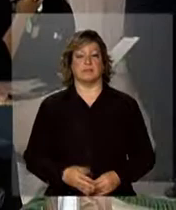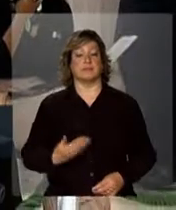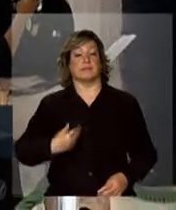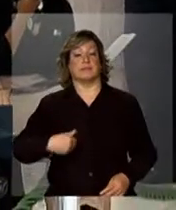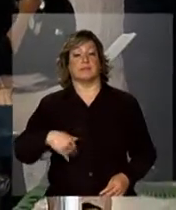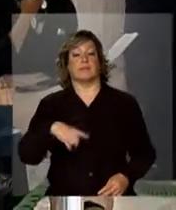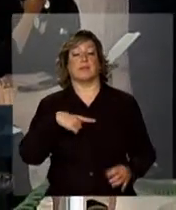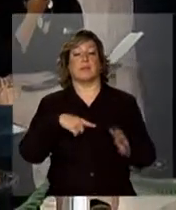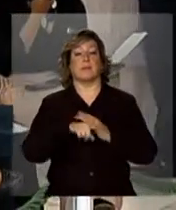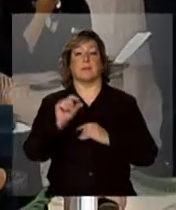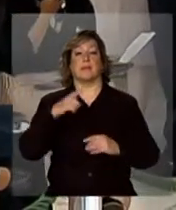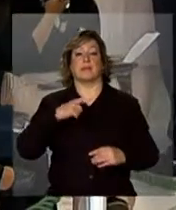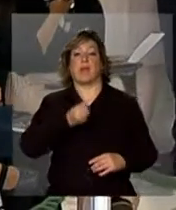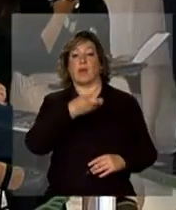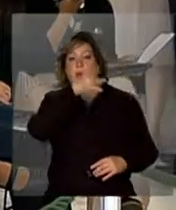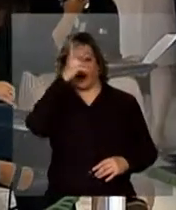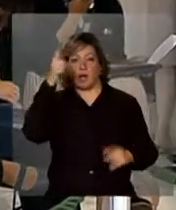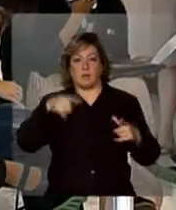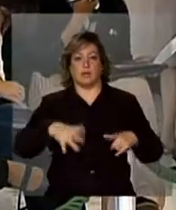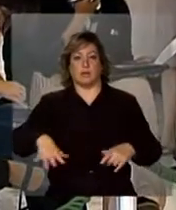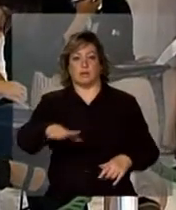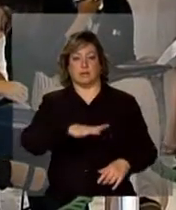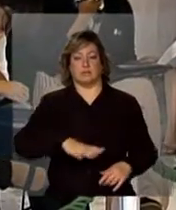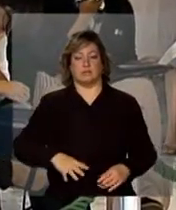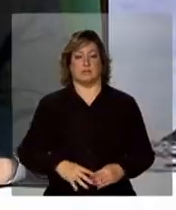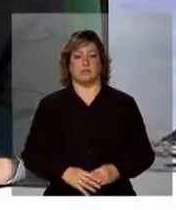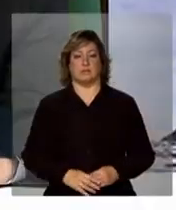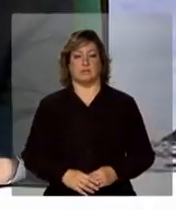Tem alguém da Amazônia?